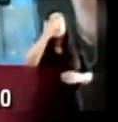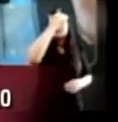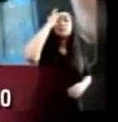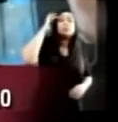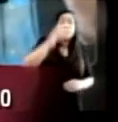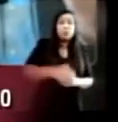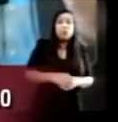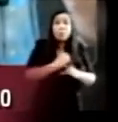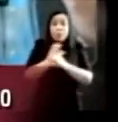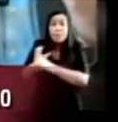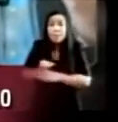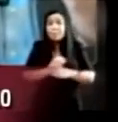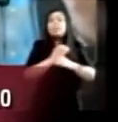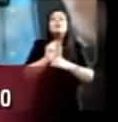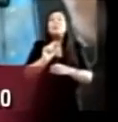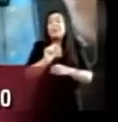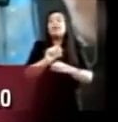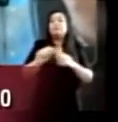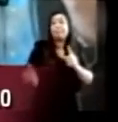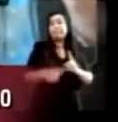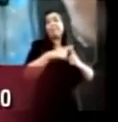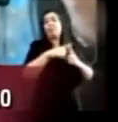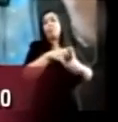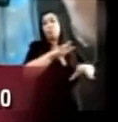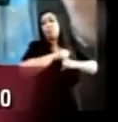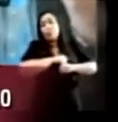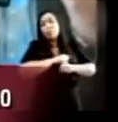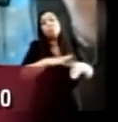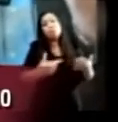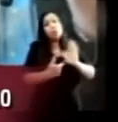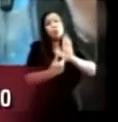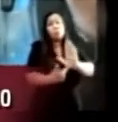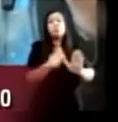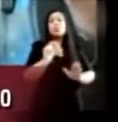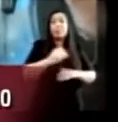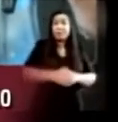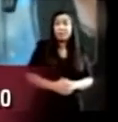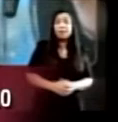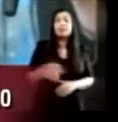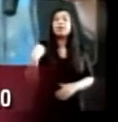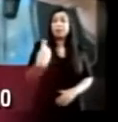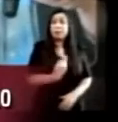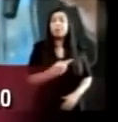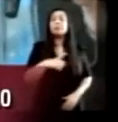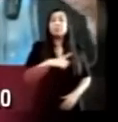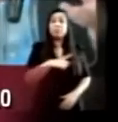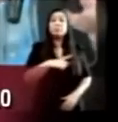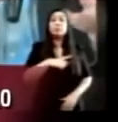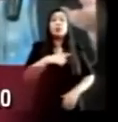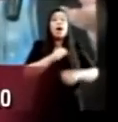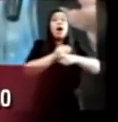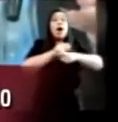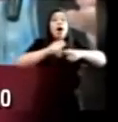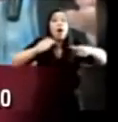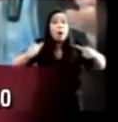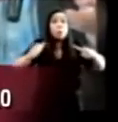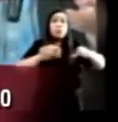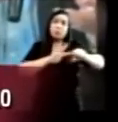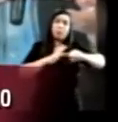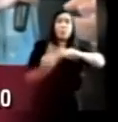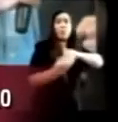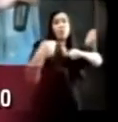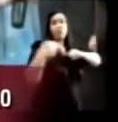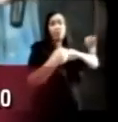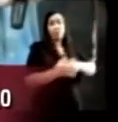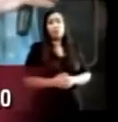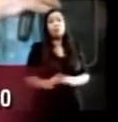testados são positivos, sinal que nós estamos tendo mais casos de Covid.